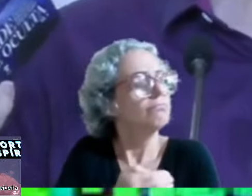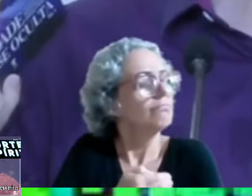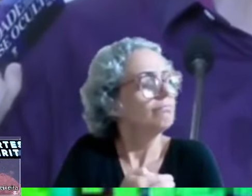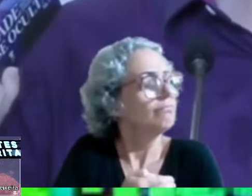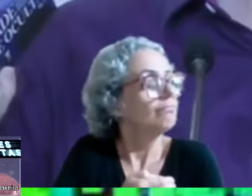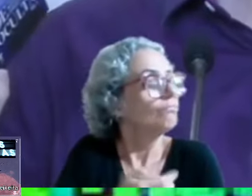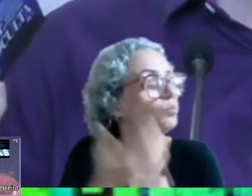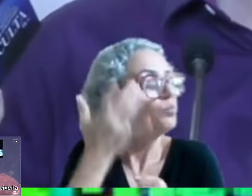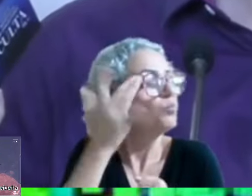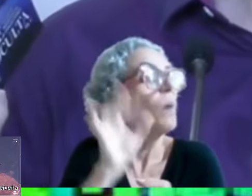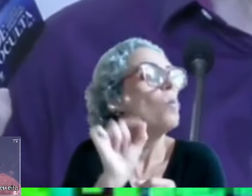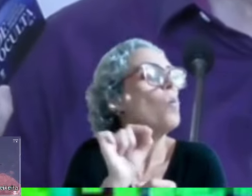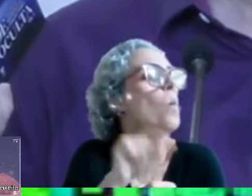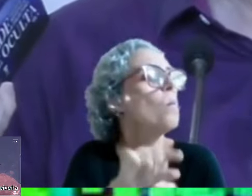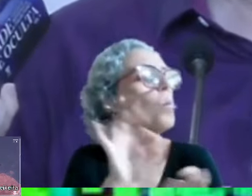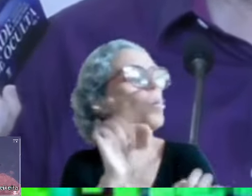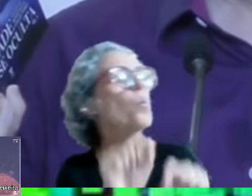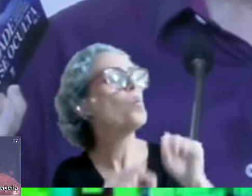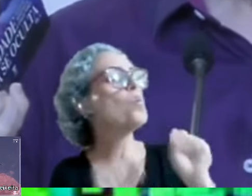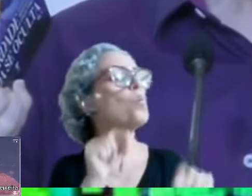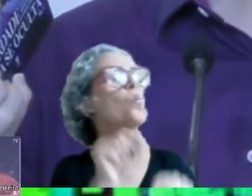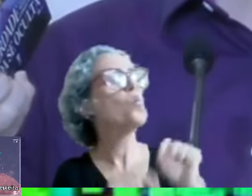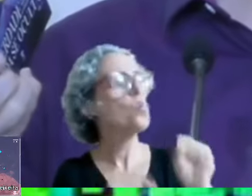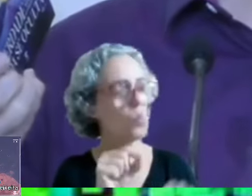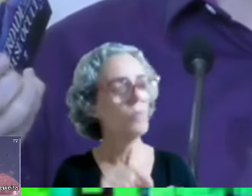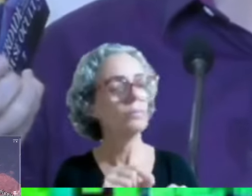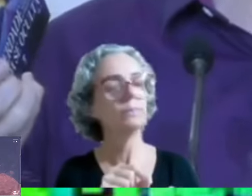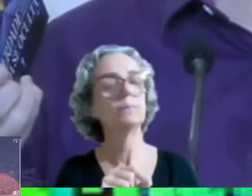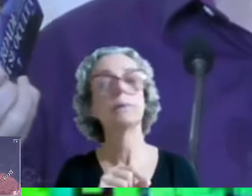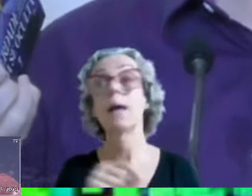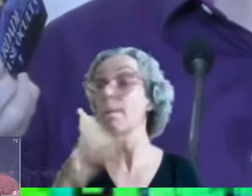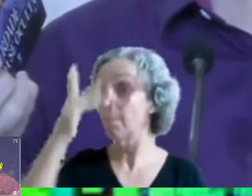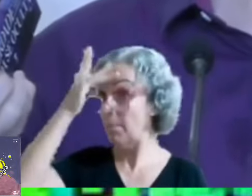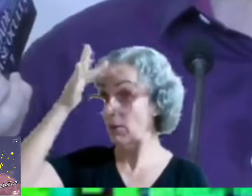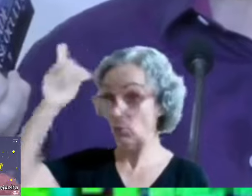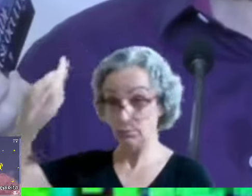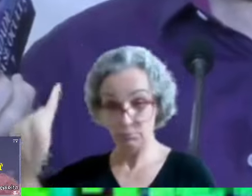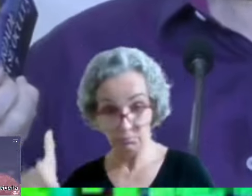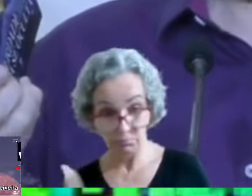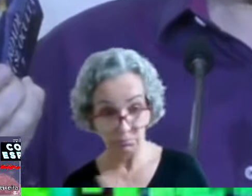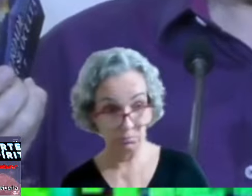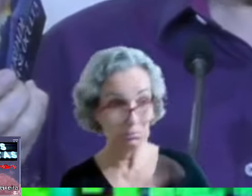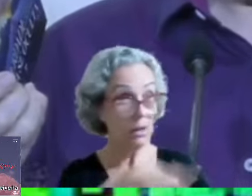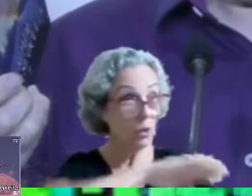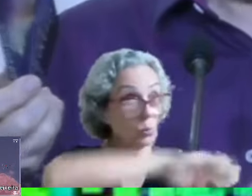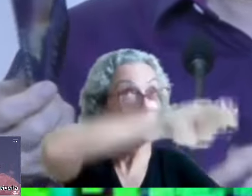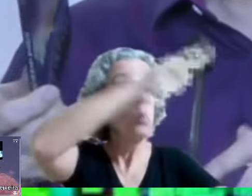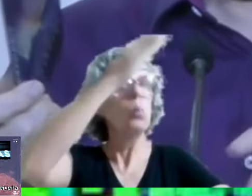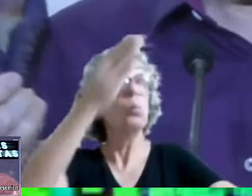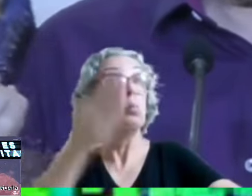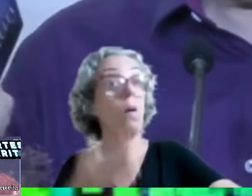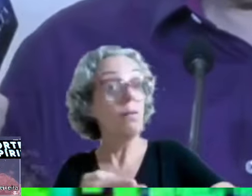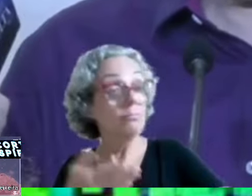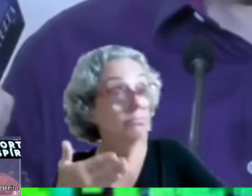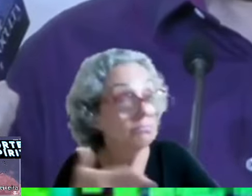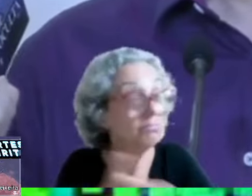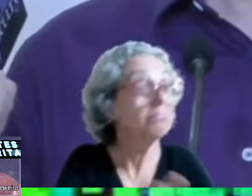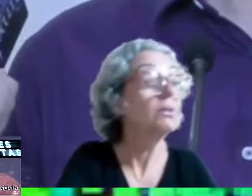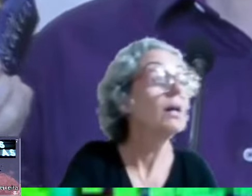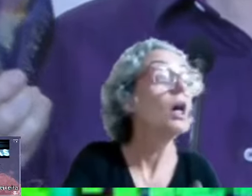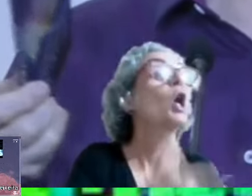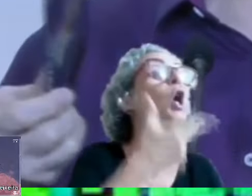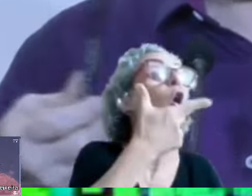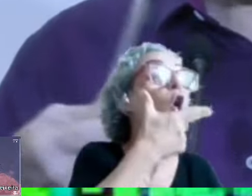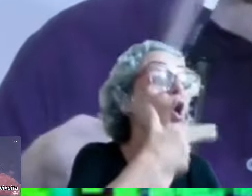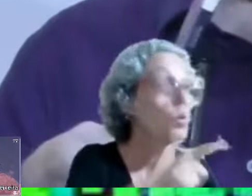tivesse a oportunidade de entrar nela seria abençoada pela fortuna. Ela se abria